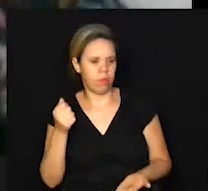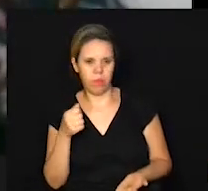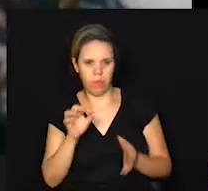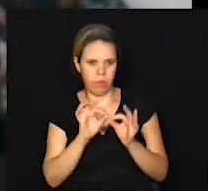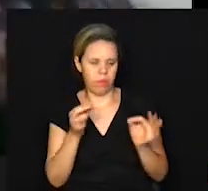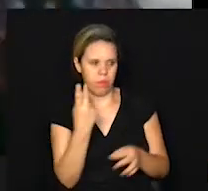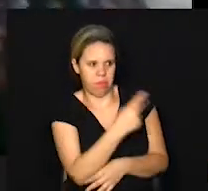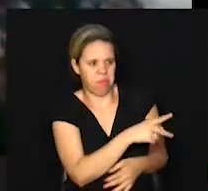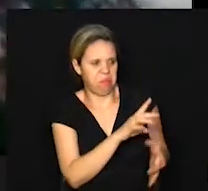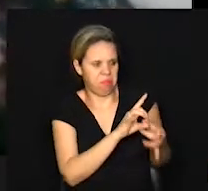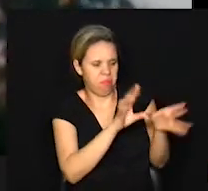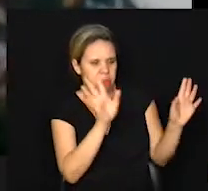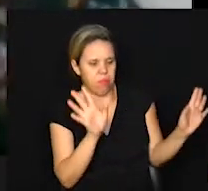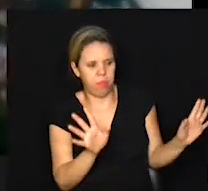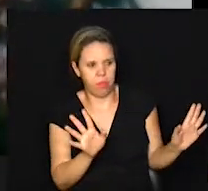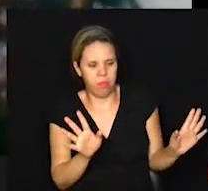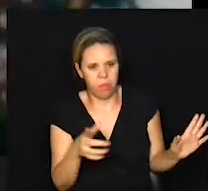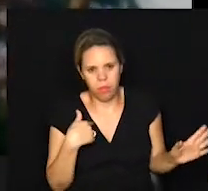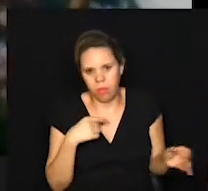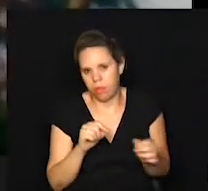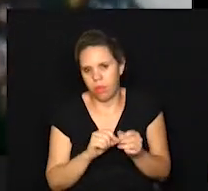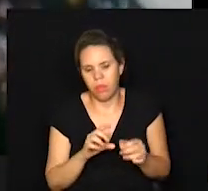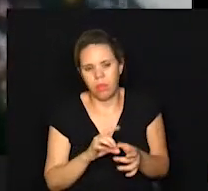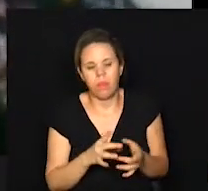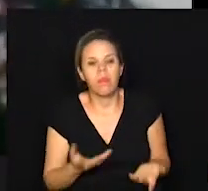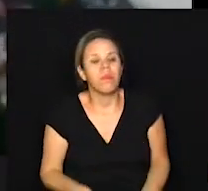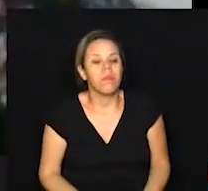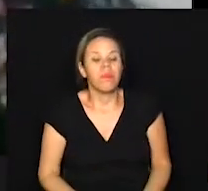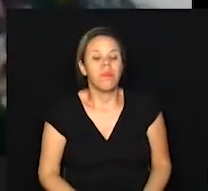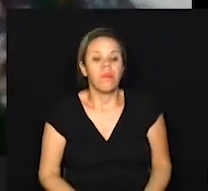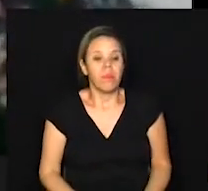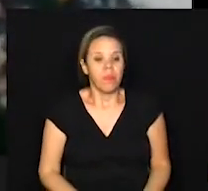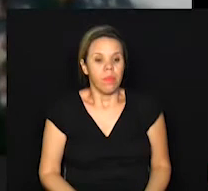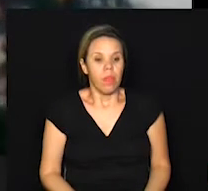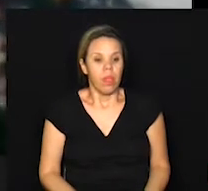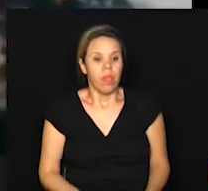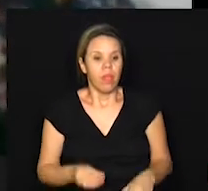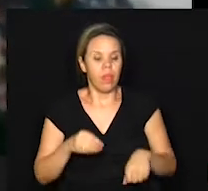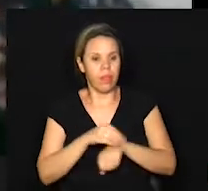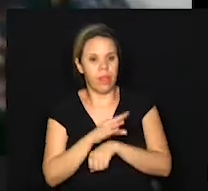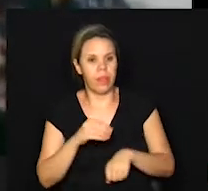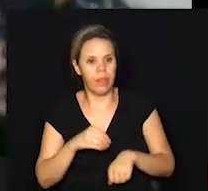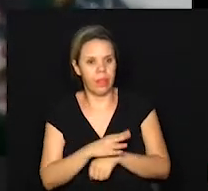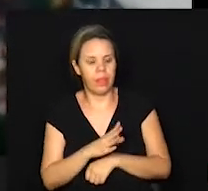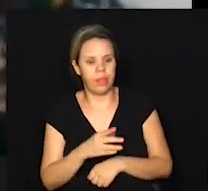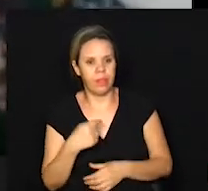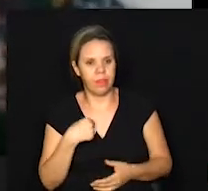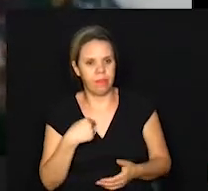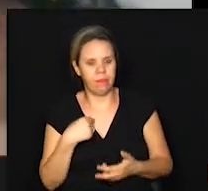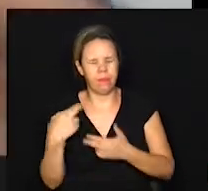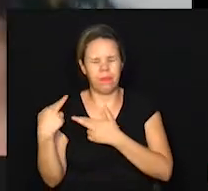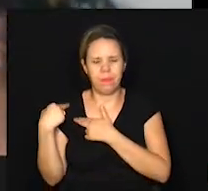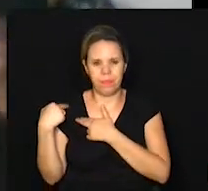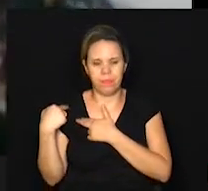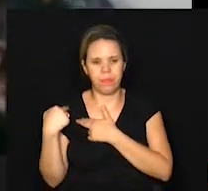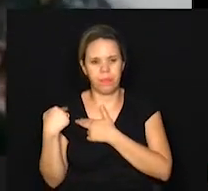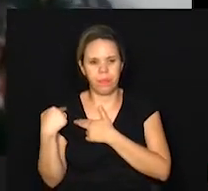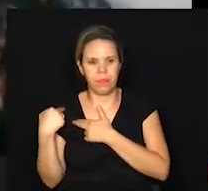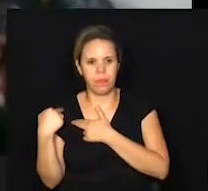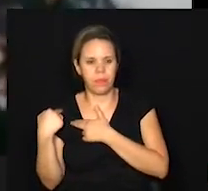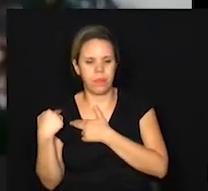ele. E ele deixou claro que ele faria isso. Então, quando ele jogou no meu colo, além